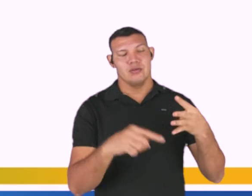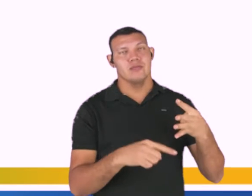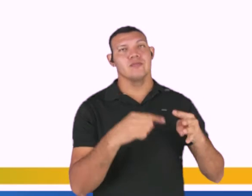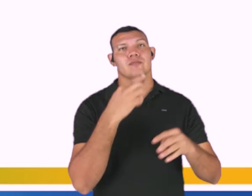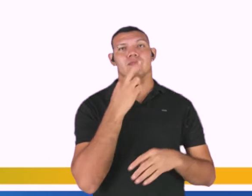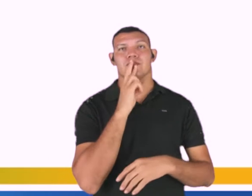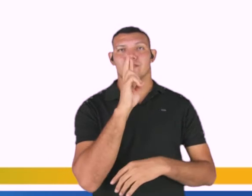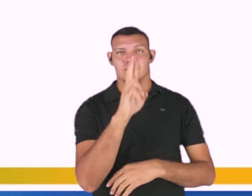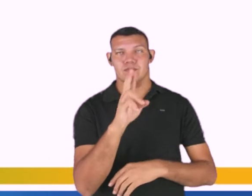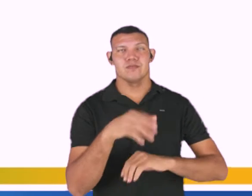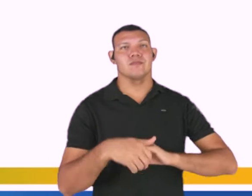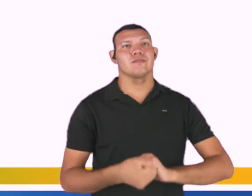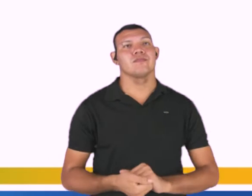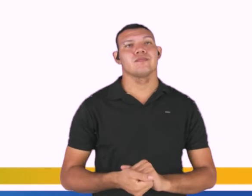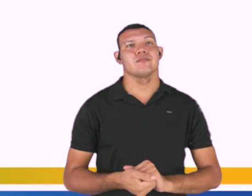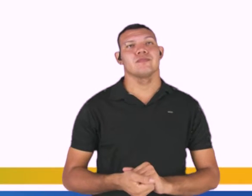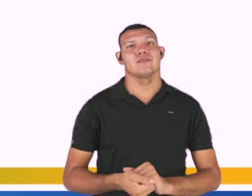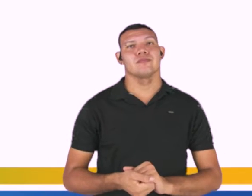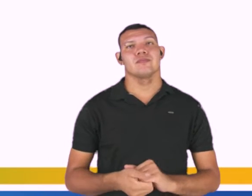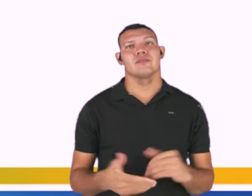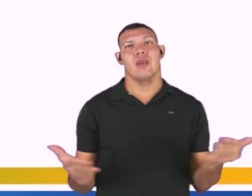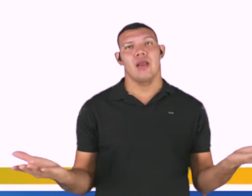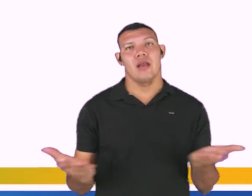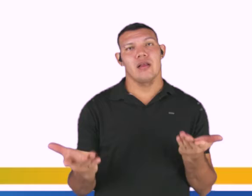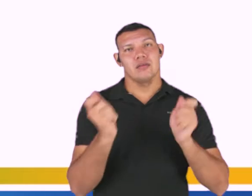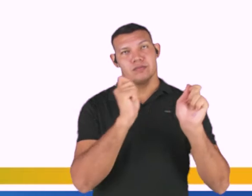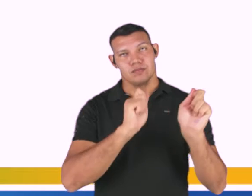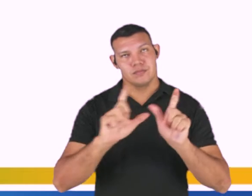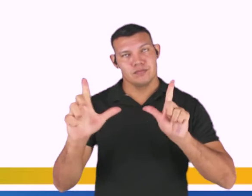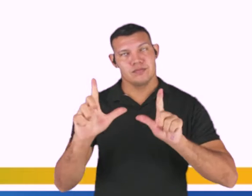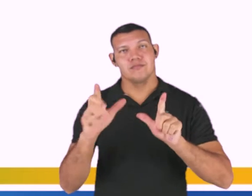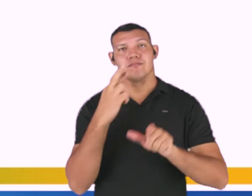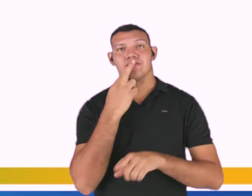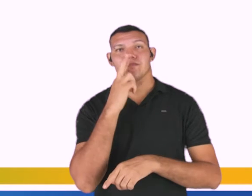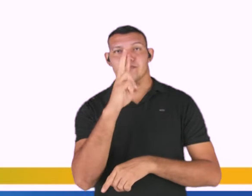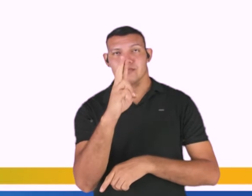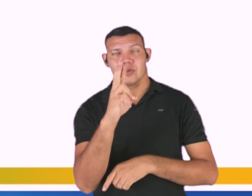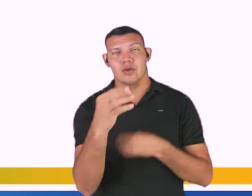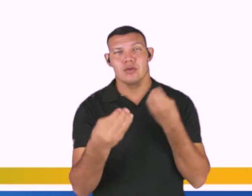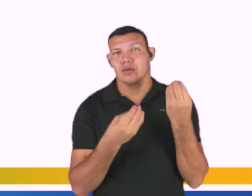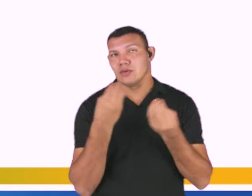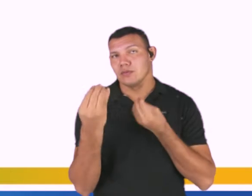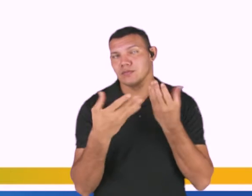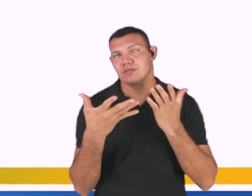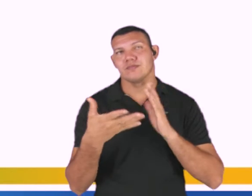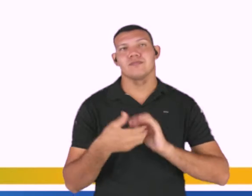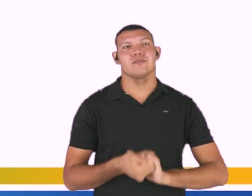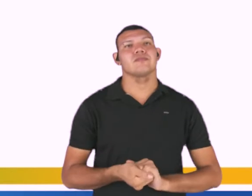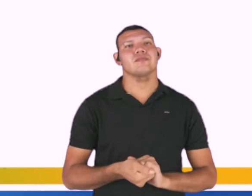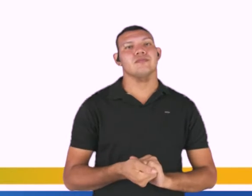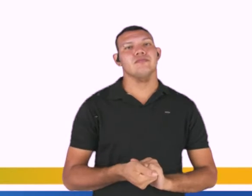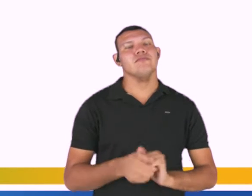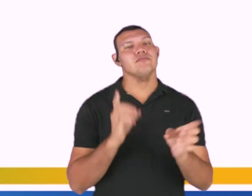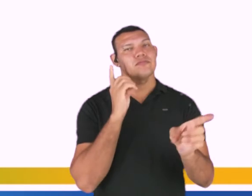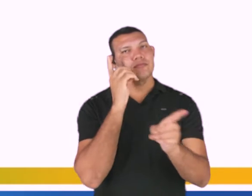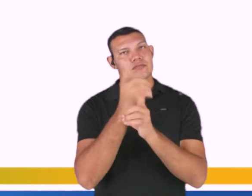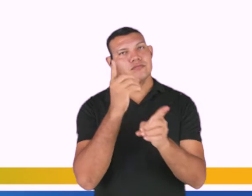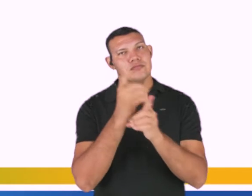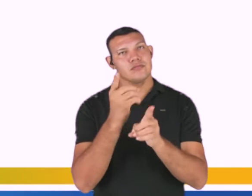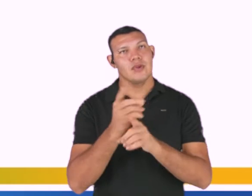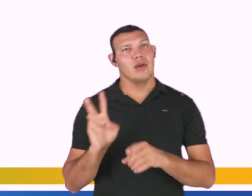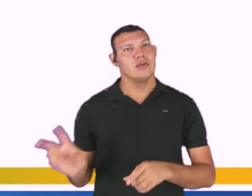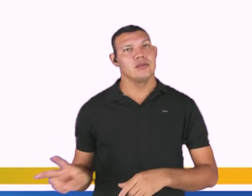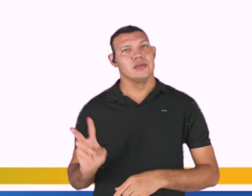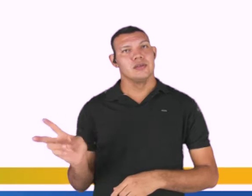equação. Tudo bem? Então, acompanhe comigo a resolução desse exercício para nós acharmos o valor de